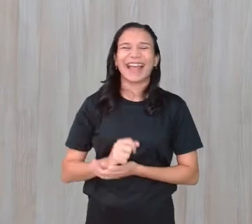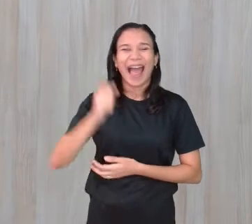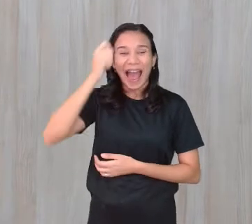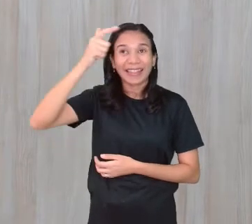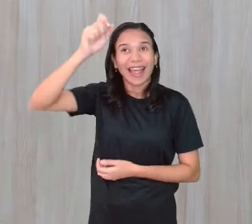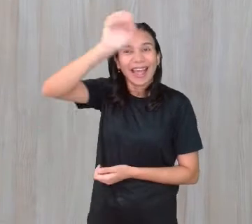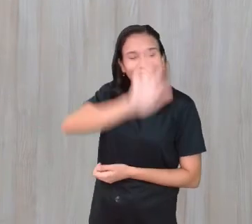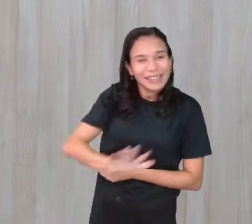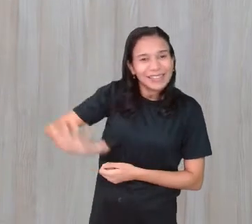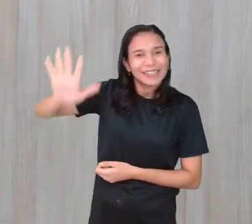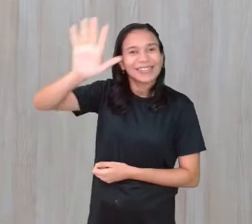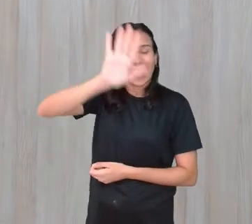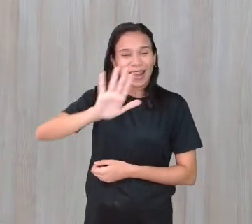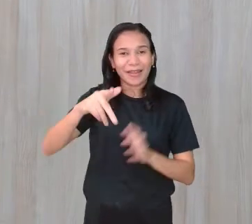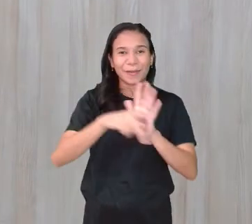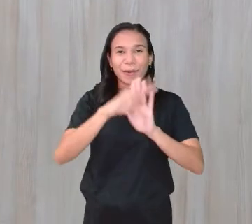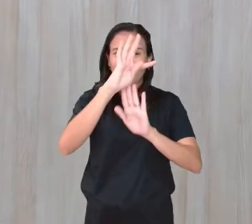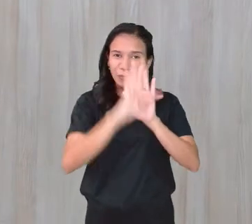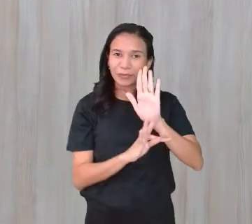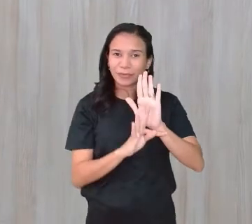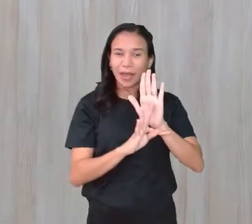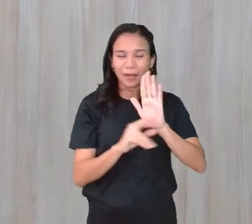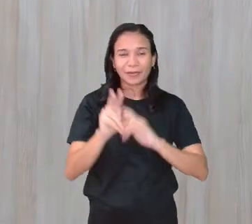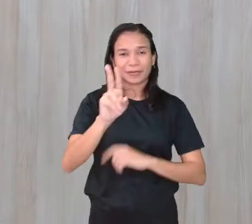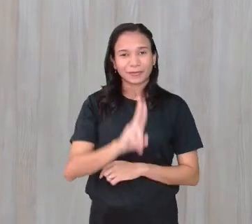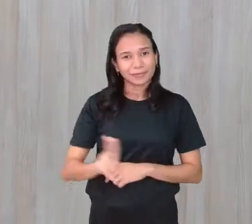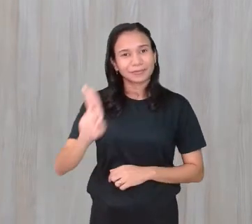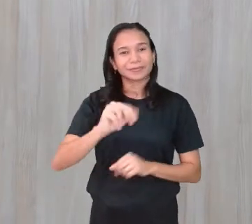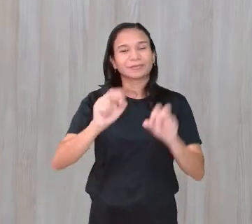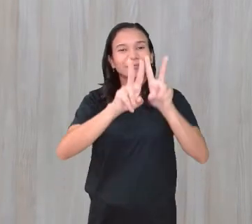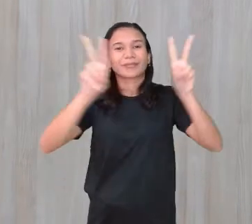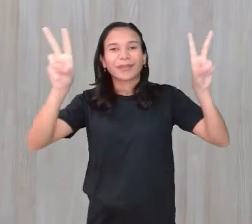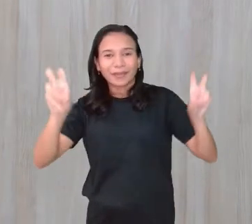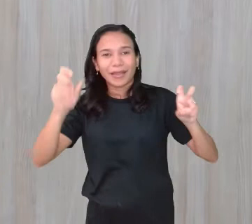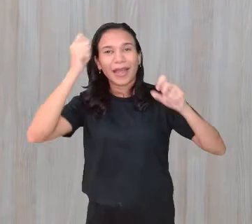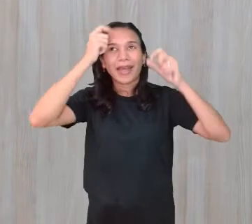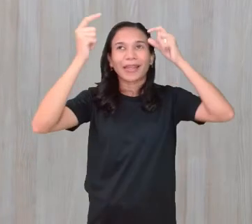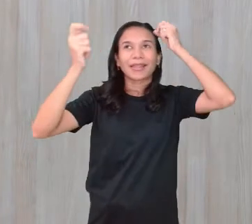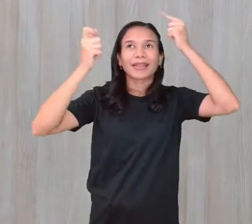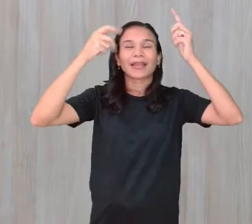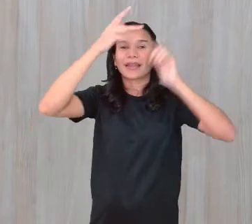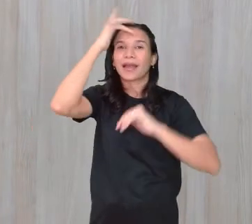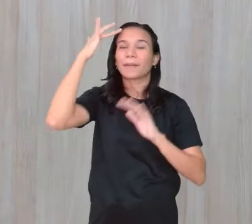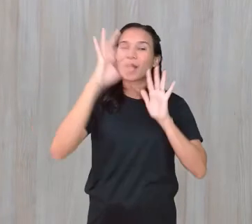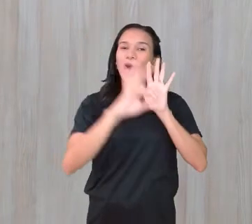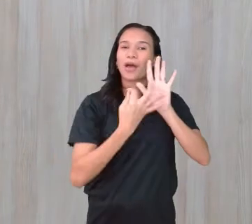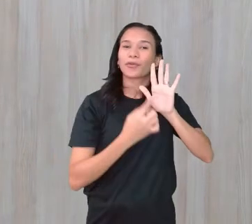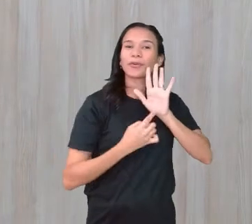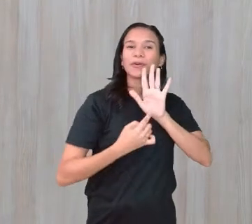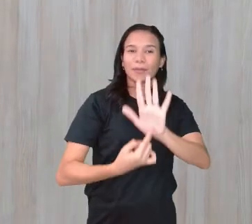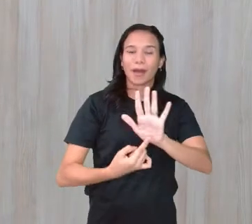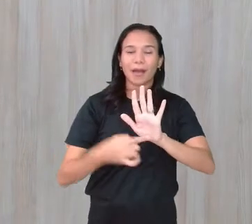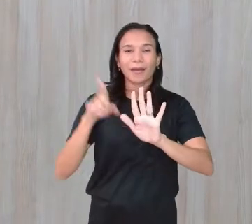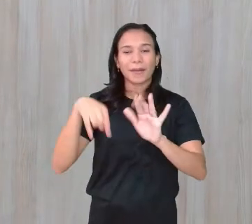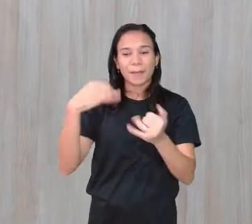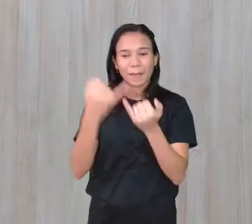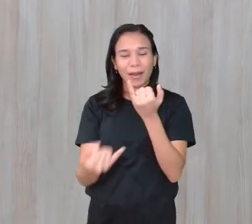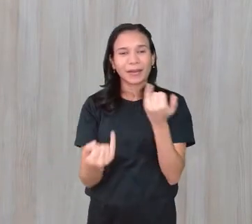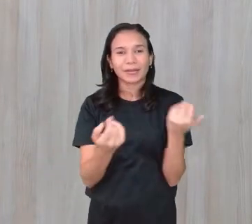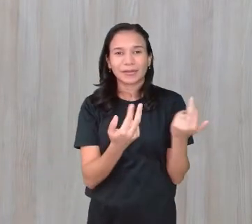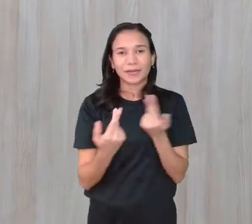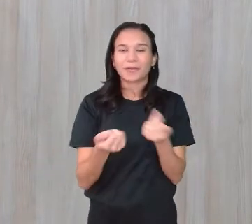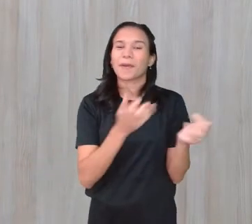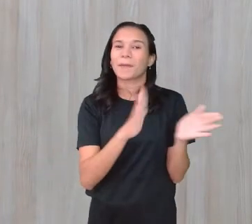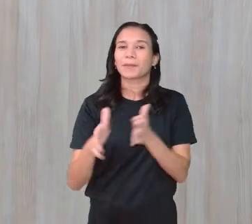ideia global do texto que está sendo abordado, da temática, das ideias que o autor quer transmitir. Muito semelhante acontece com o